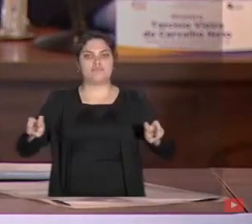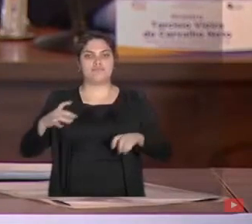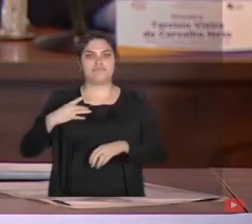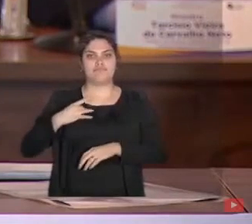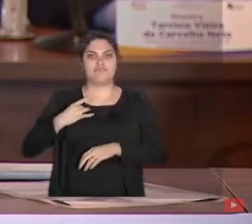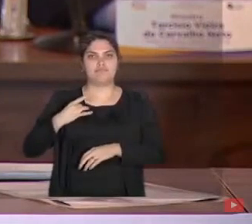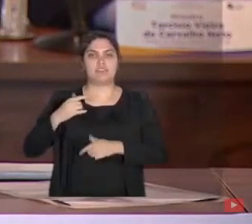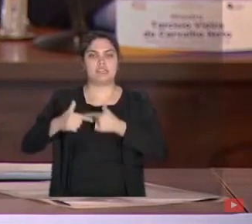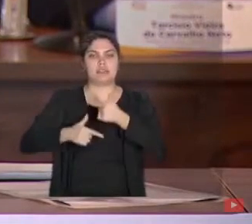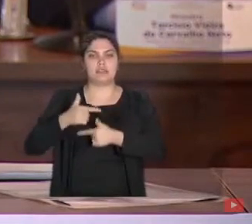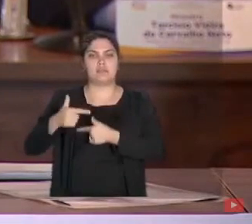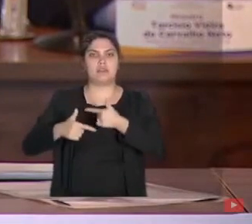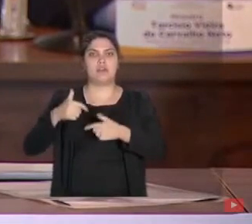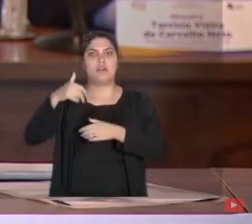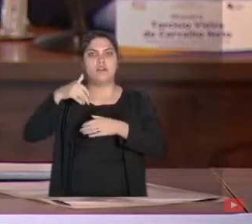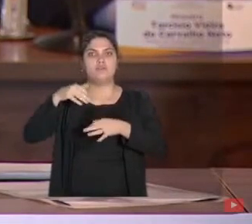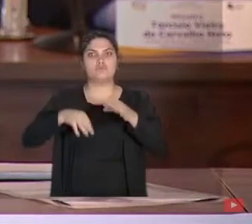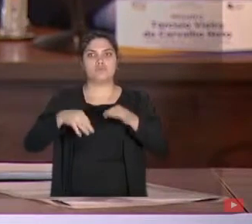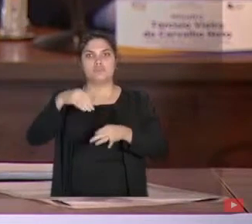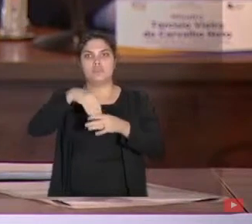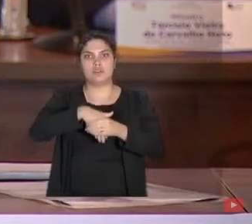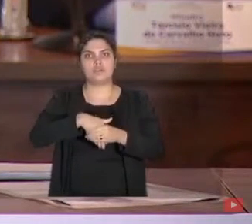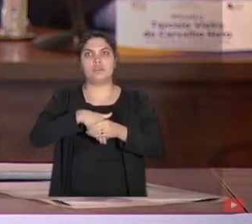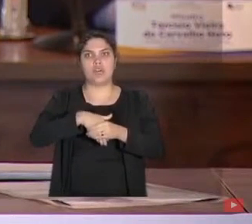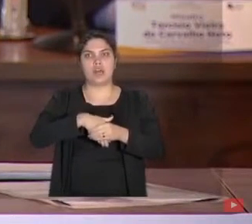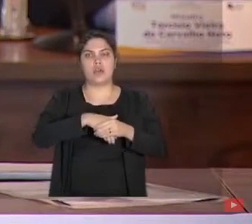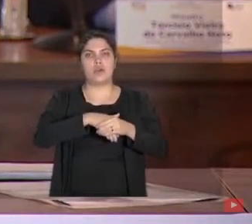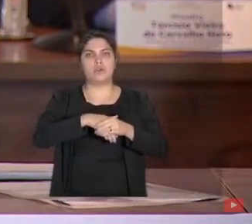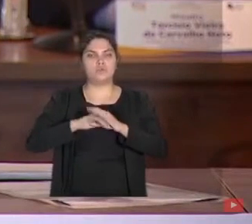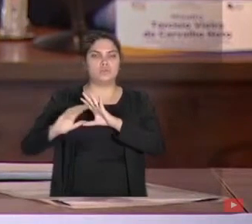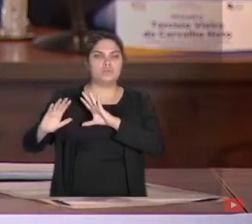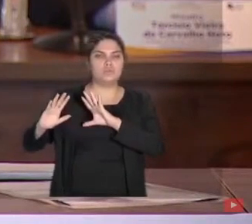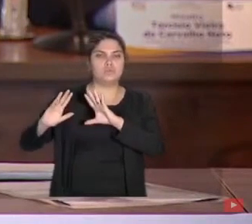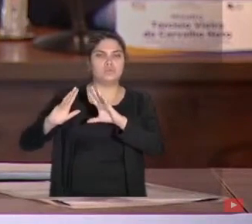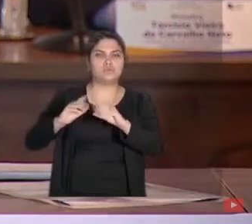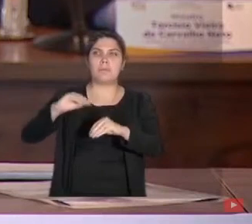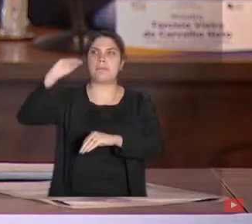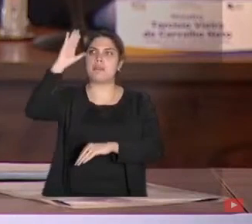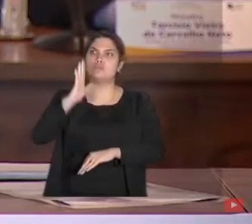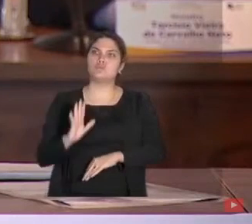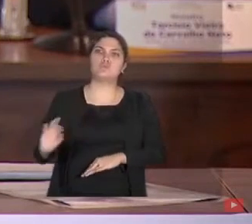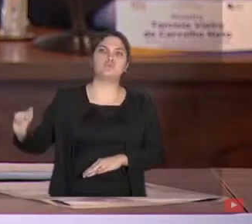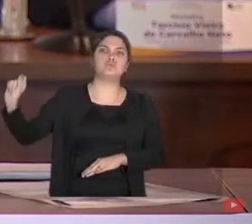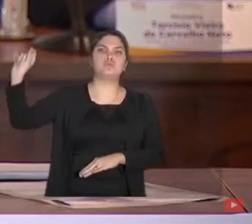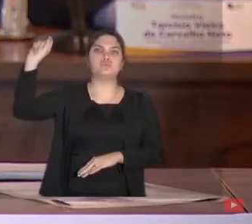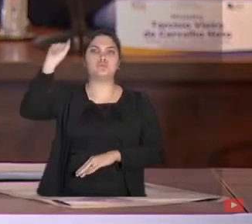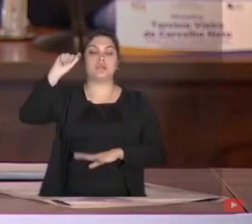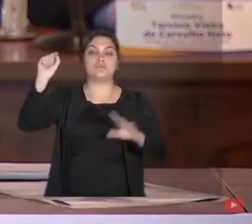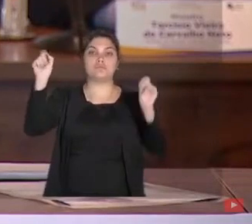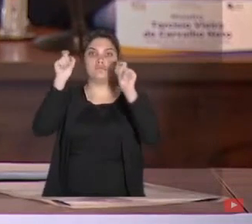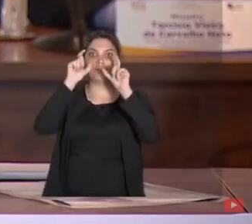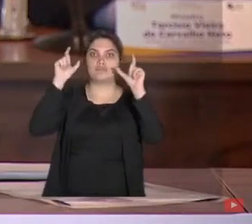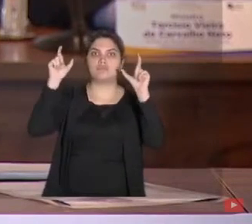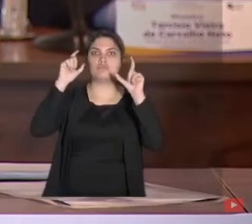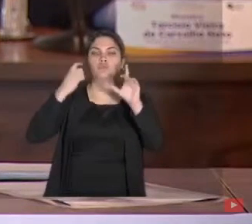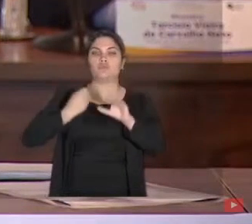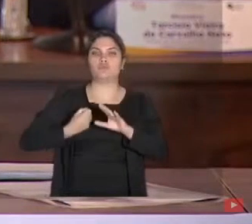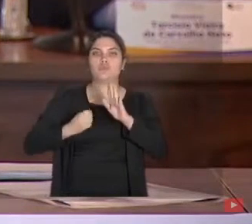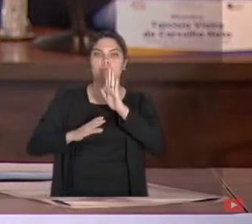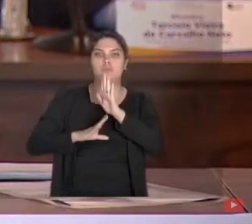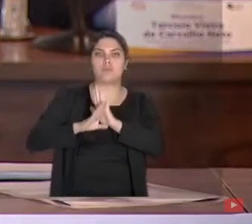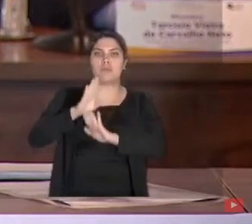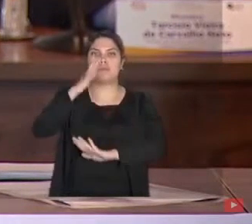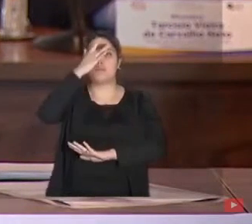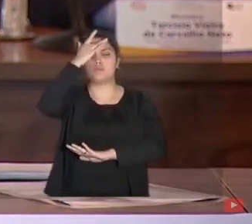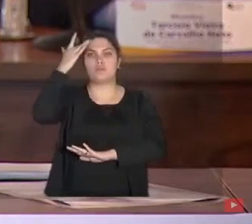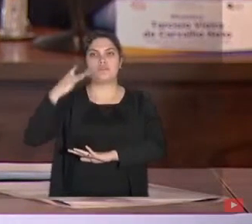e servidores da Justiça Eleitoral que em todo o Brasil, em uma quantidade impressionante, inclusive de